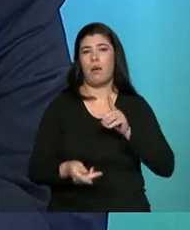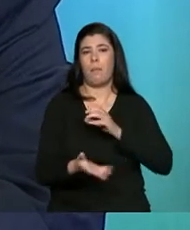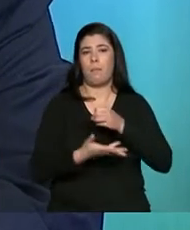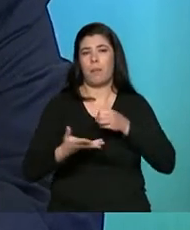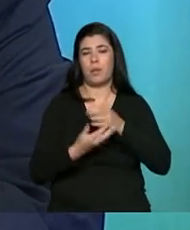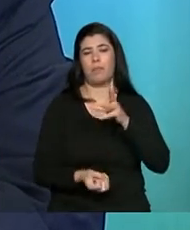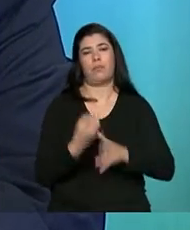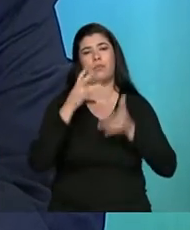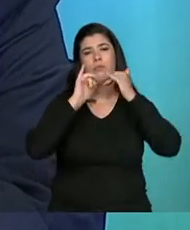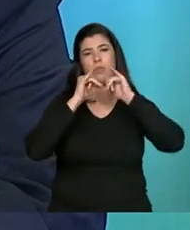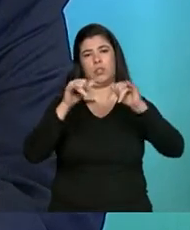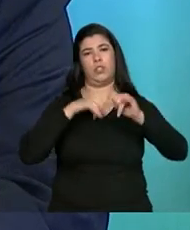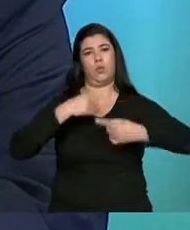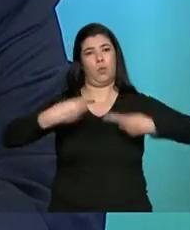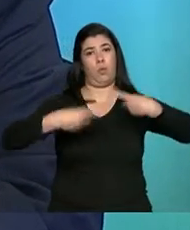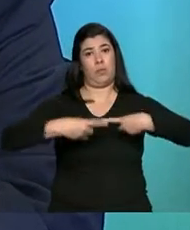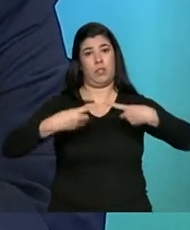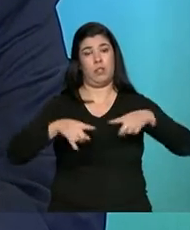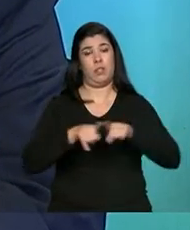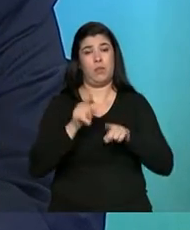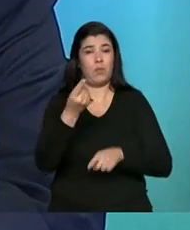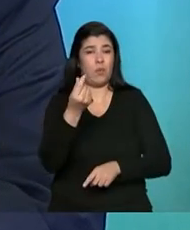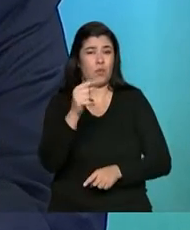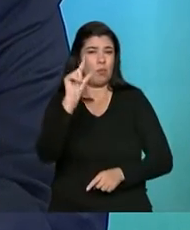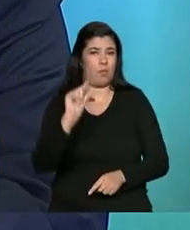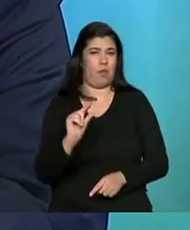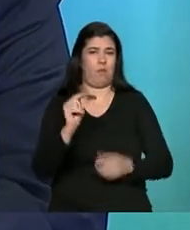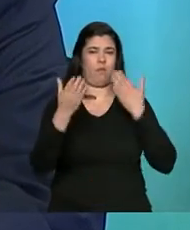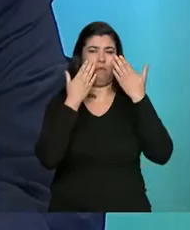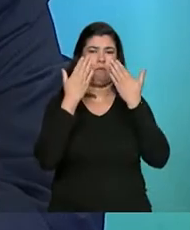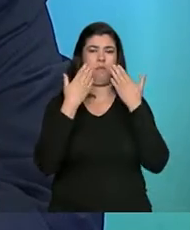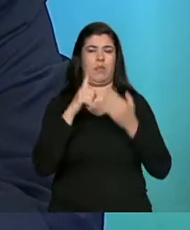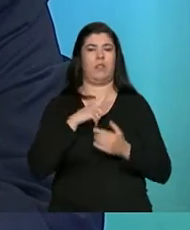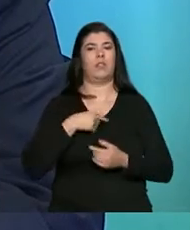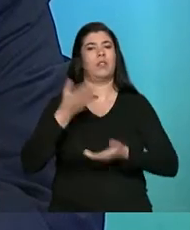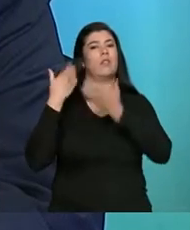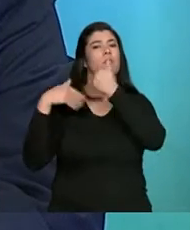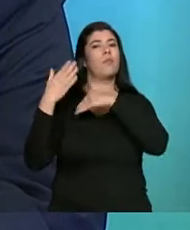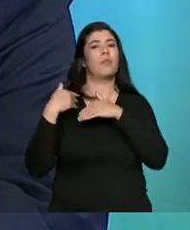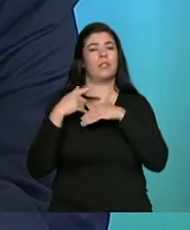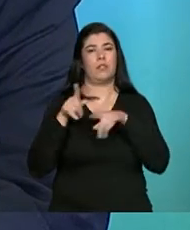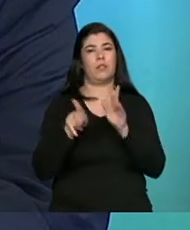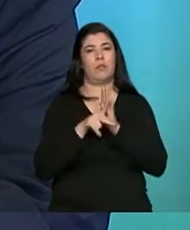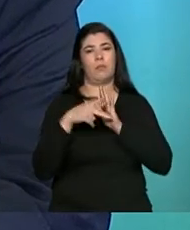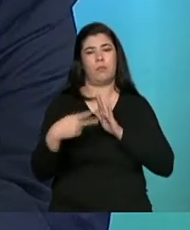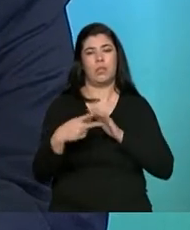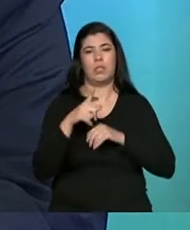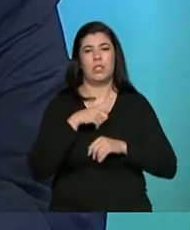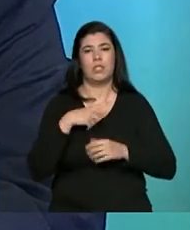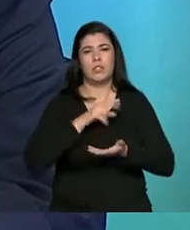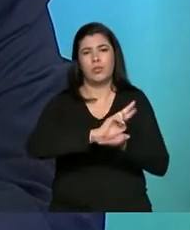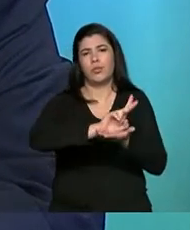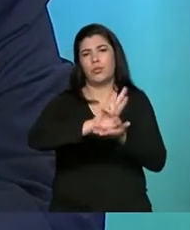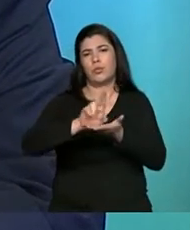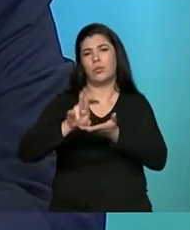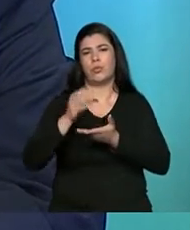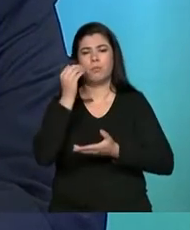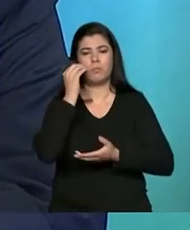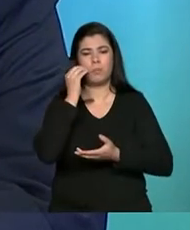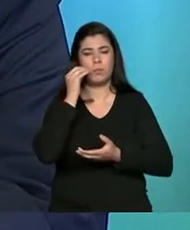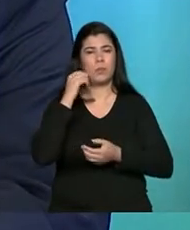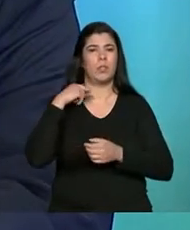custo bem menor do que nós chegamos em função a de uma série de fatores conjunturais